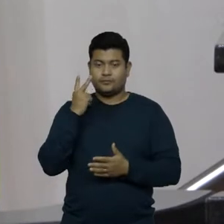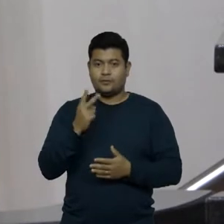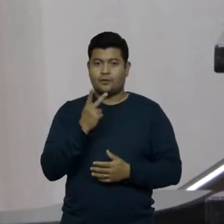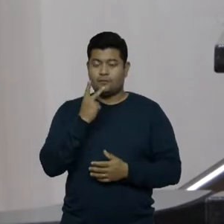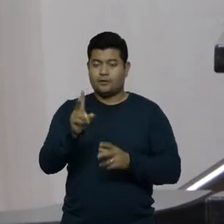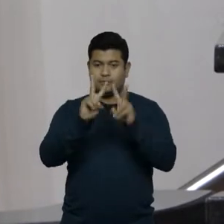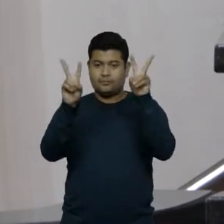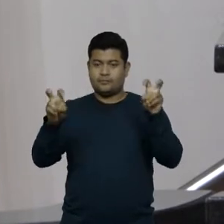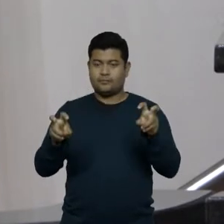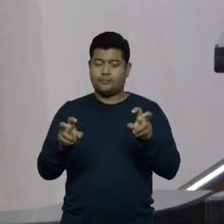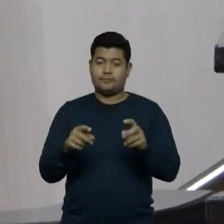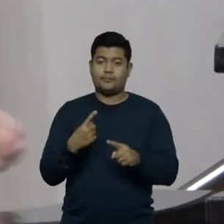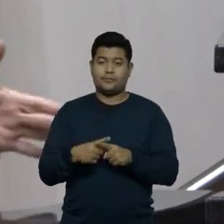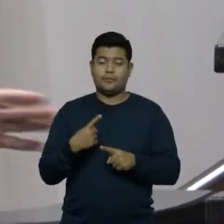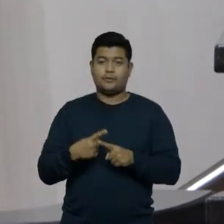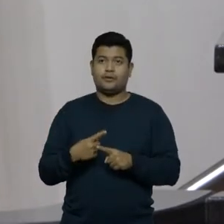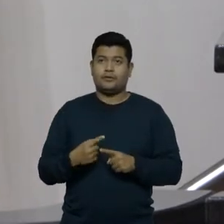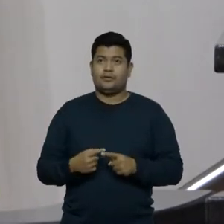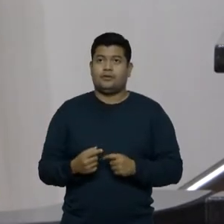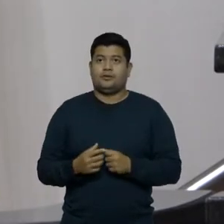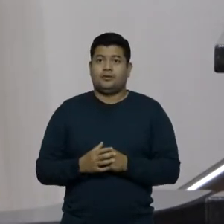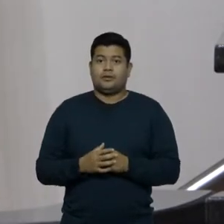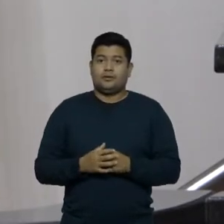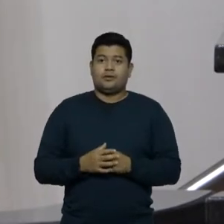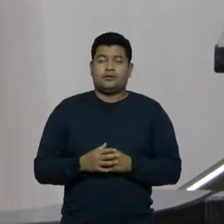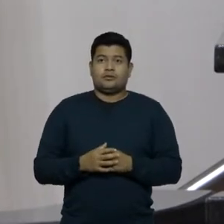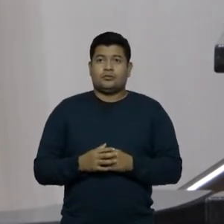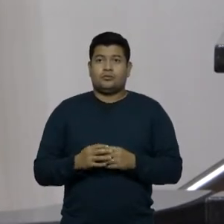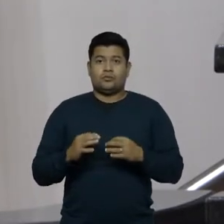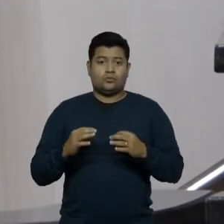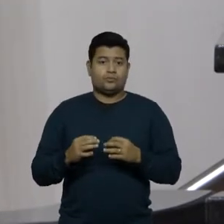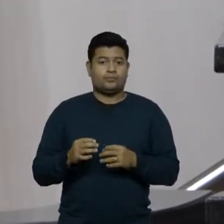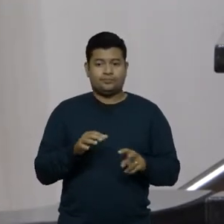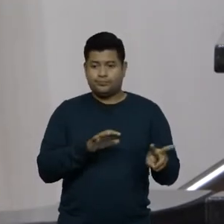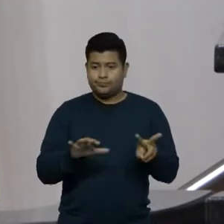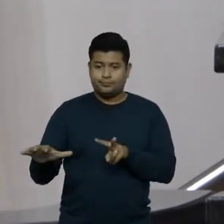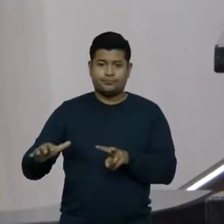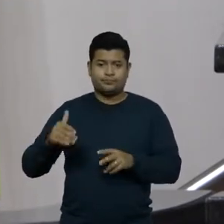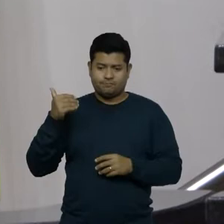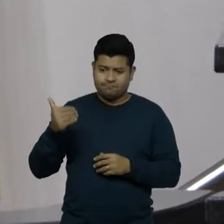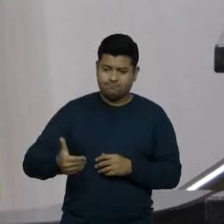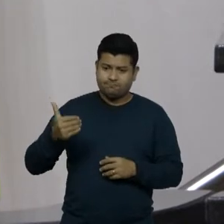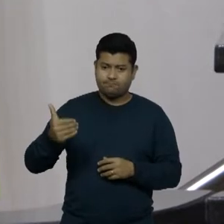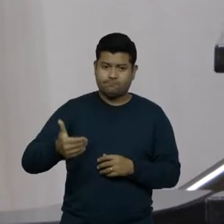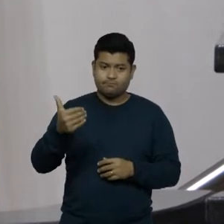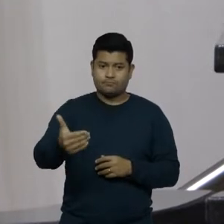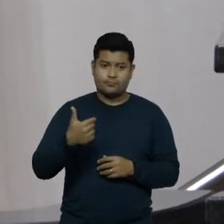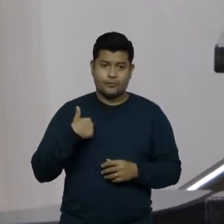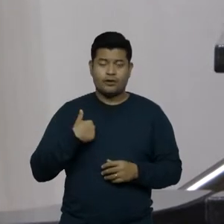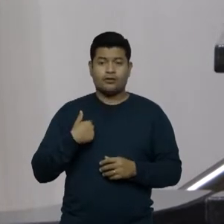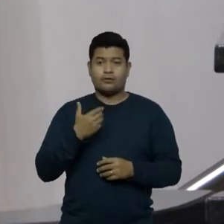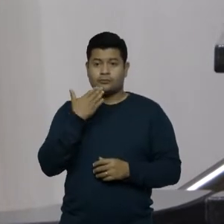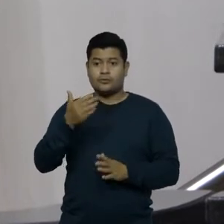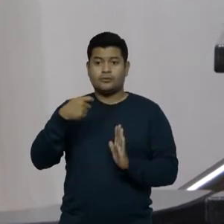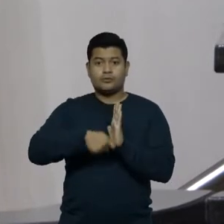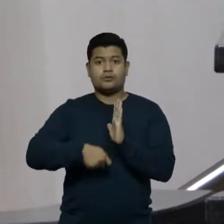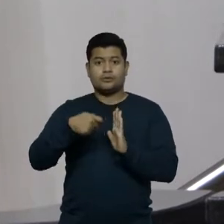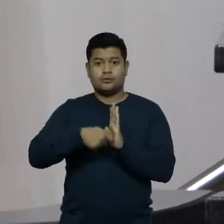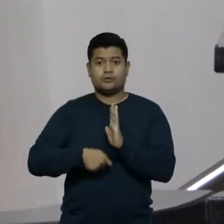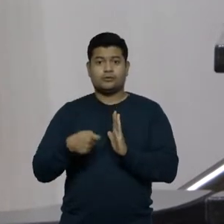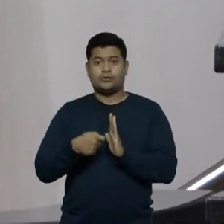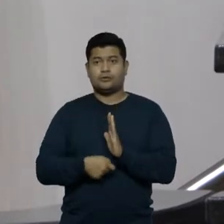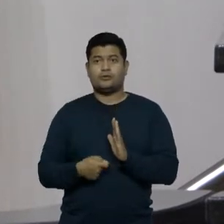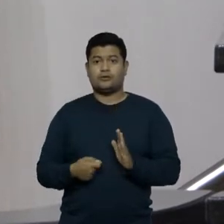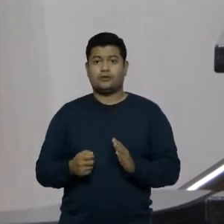cara porque praticamente aqui todo toda a semana tenho feito alguma ação derrame hoje é